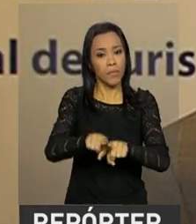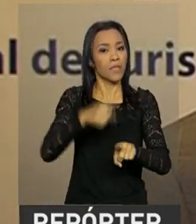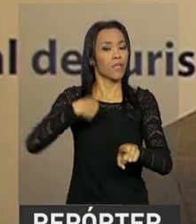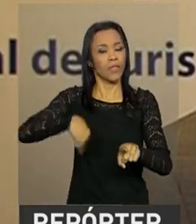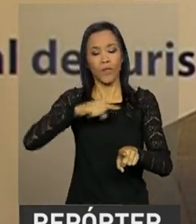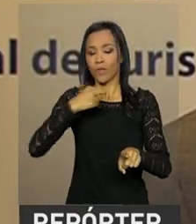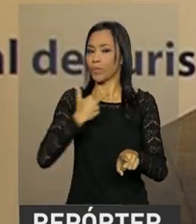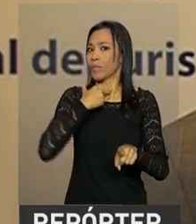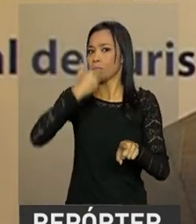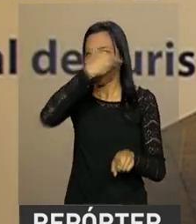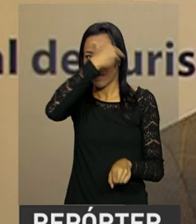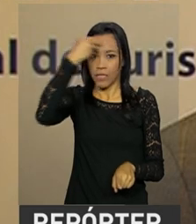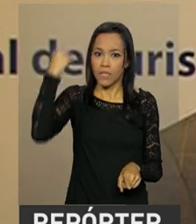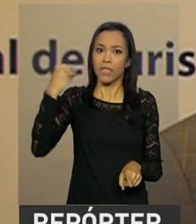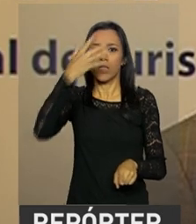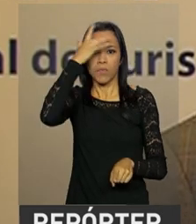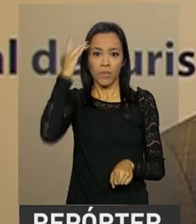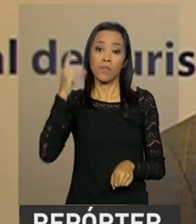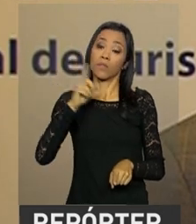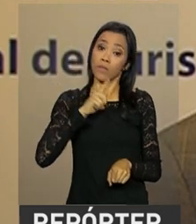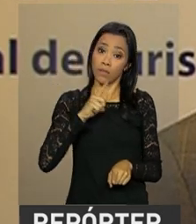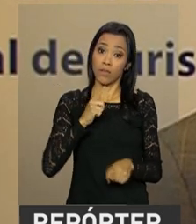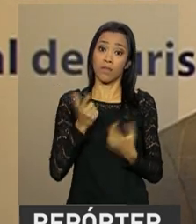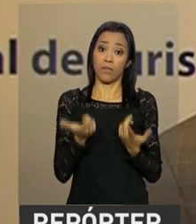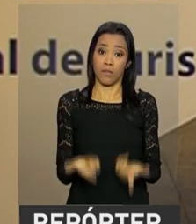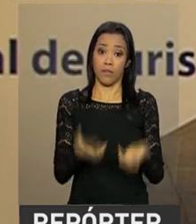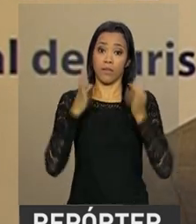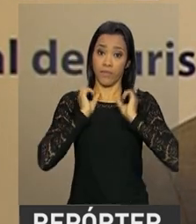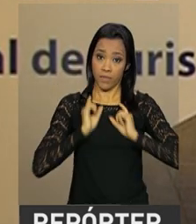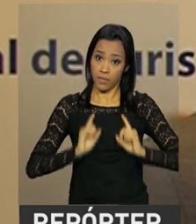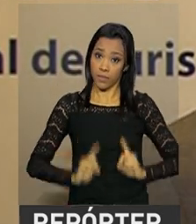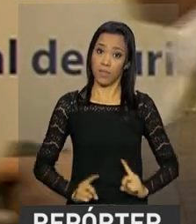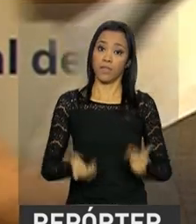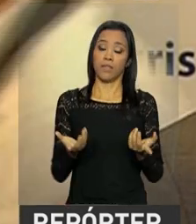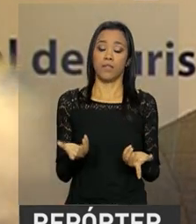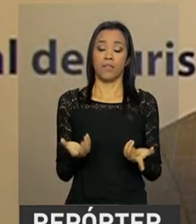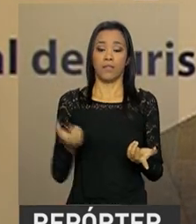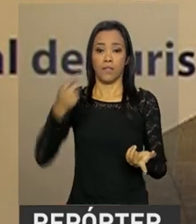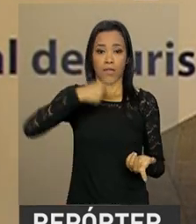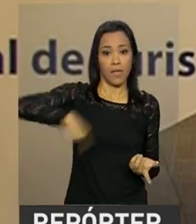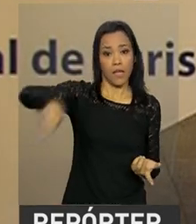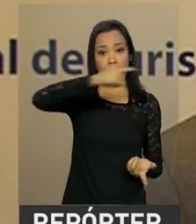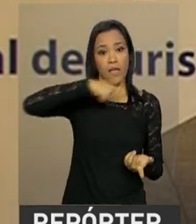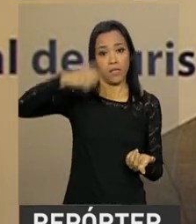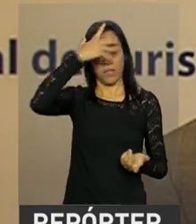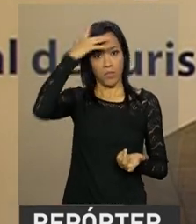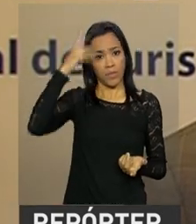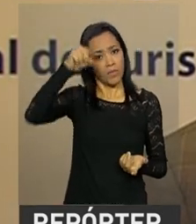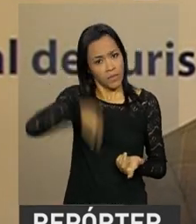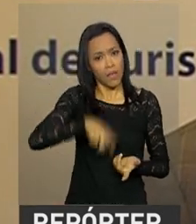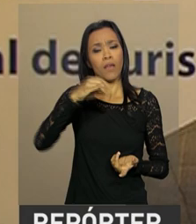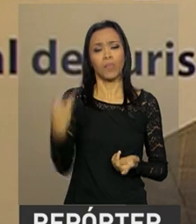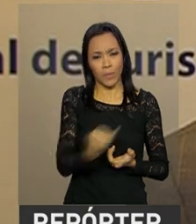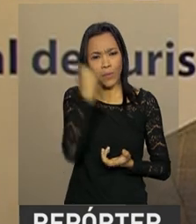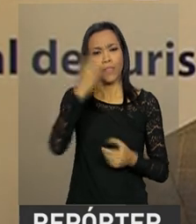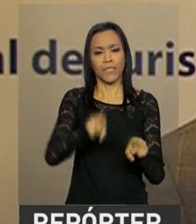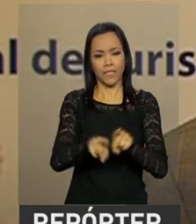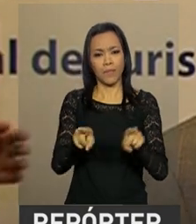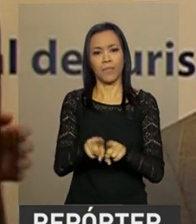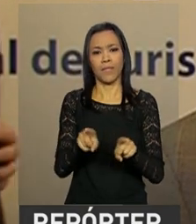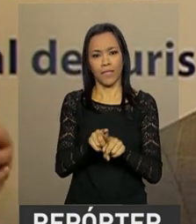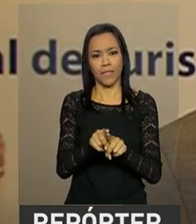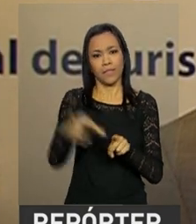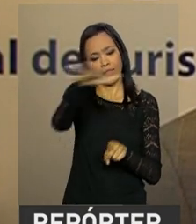podemos esquecer as pessoas com deficiência, eles são um segmento importante também do